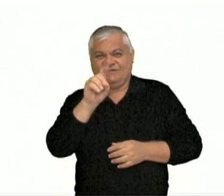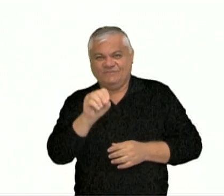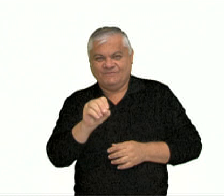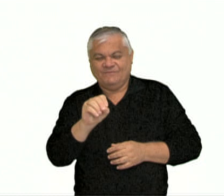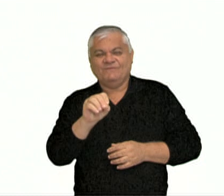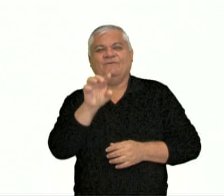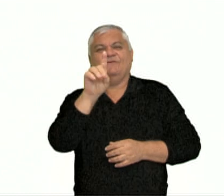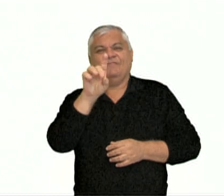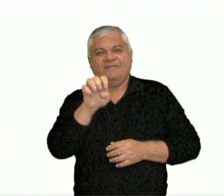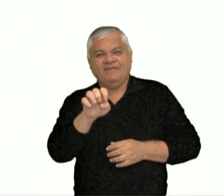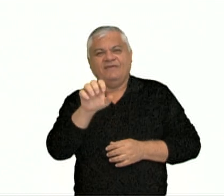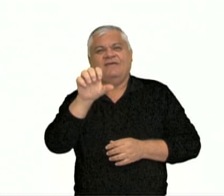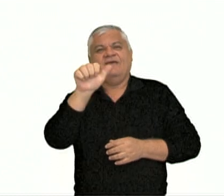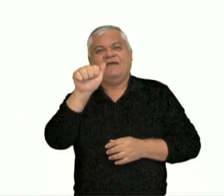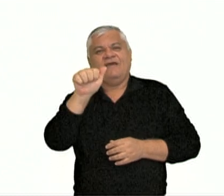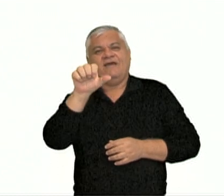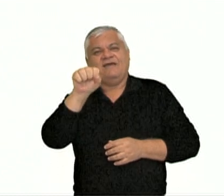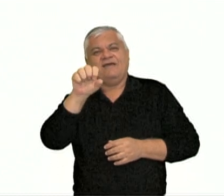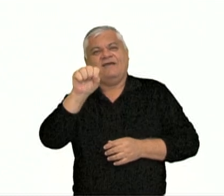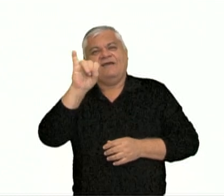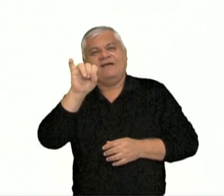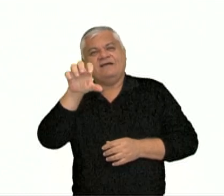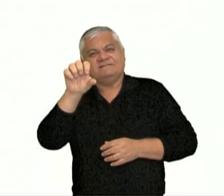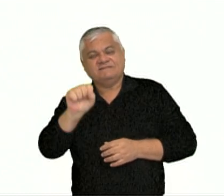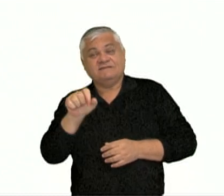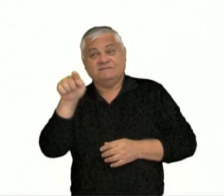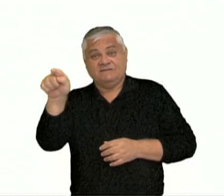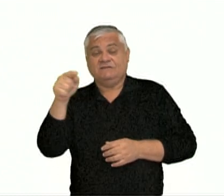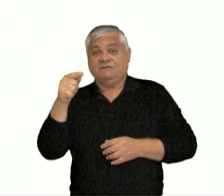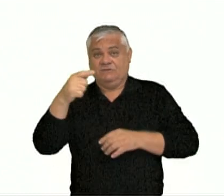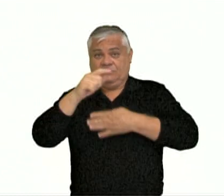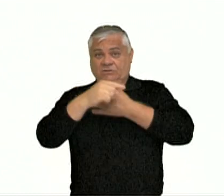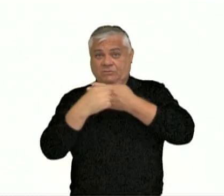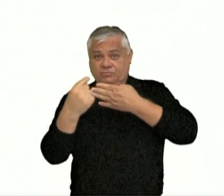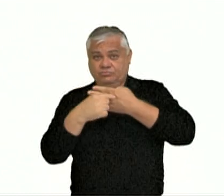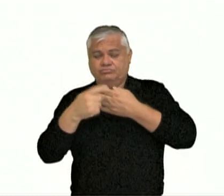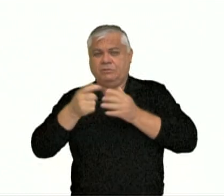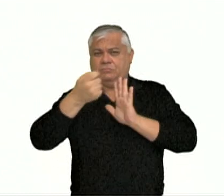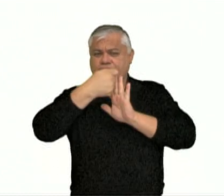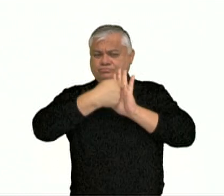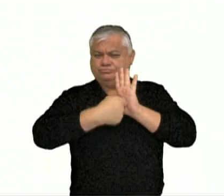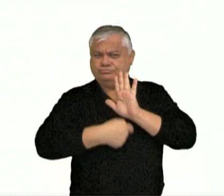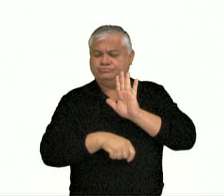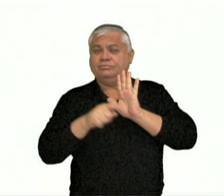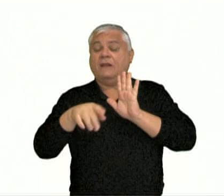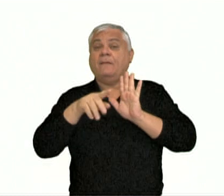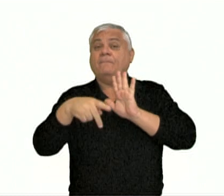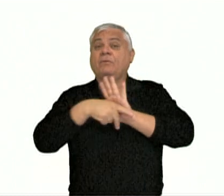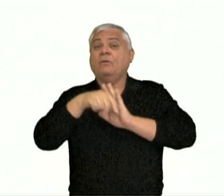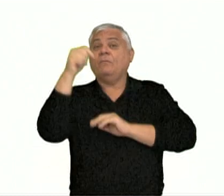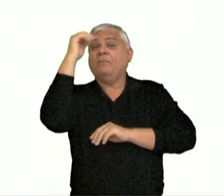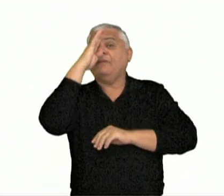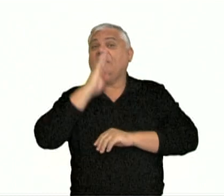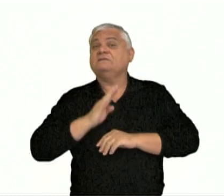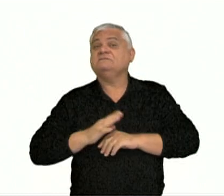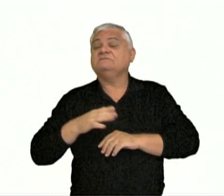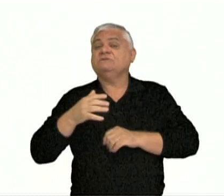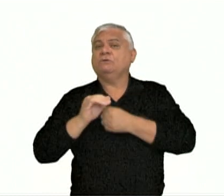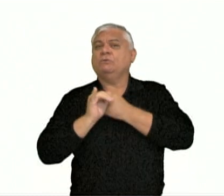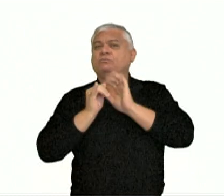quê? Ele se notabilizou no realismo brasileiro. E um dos